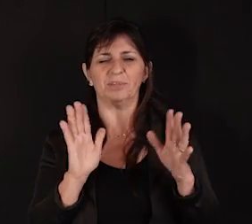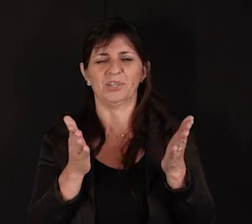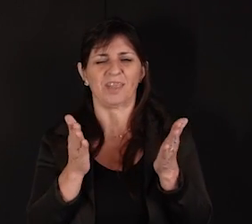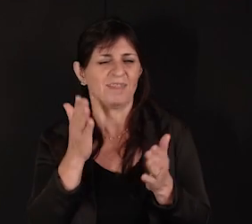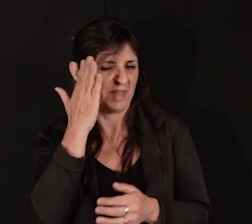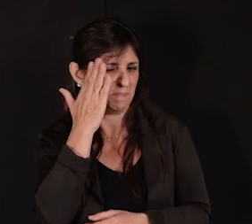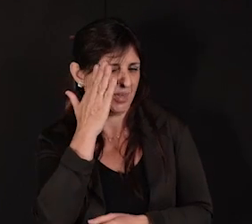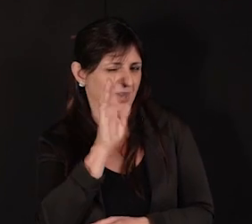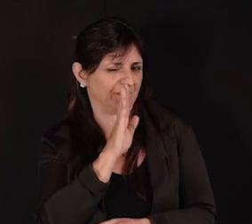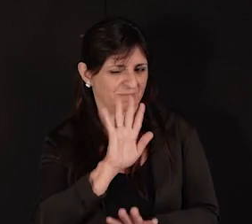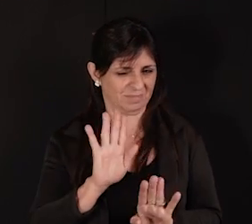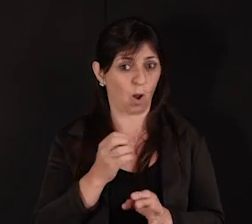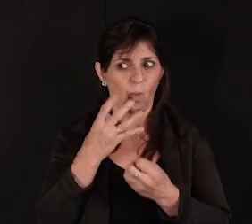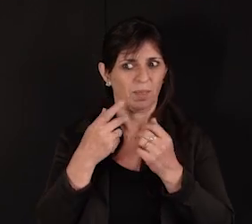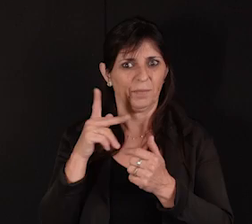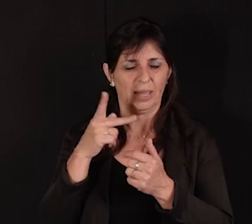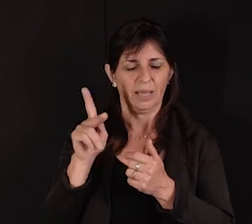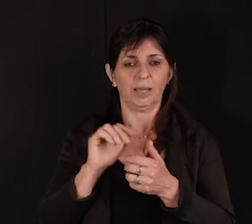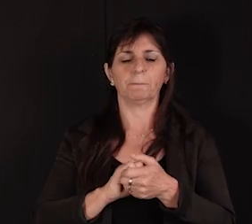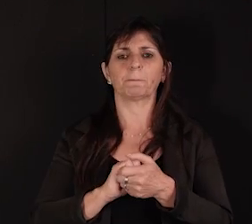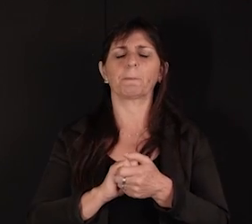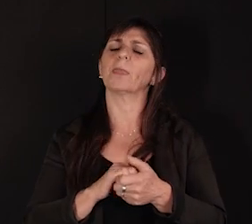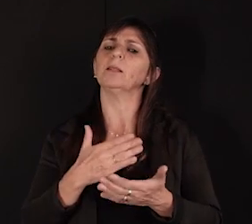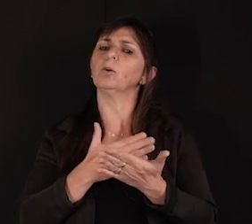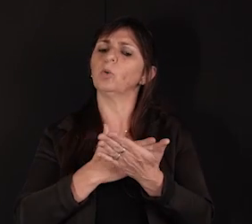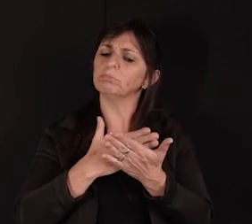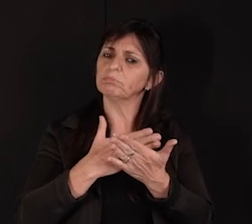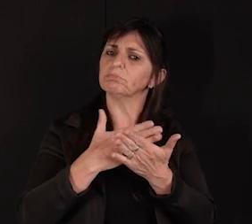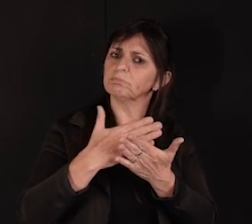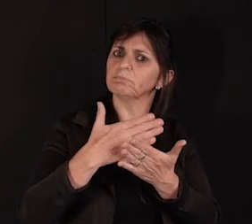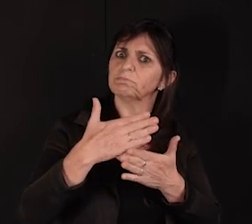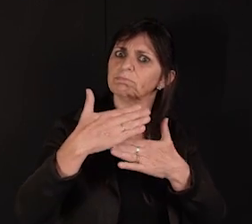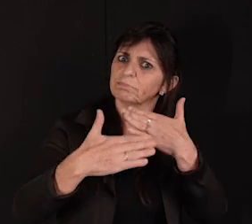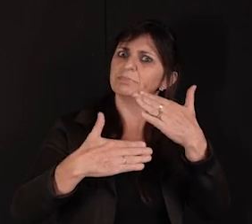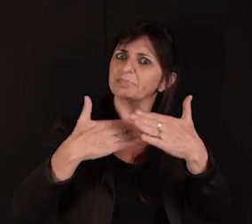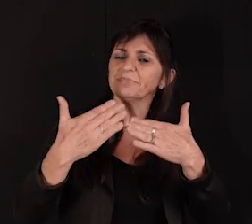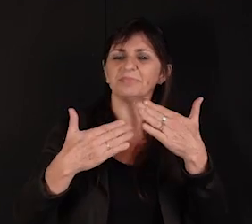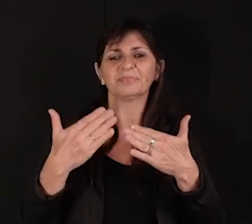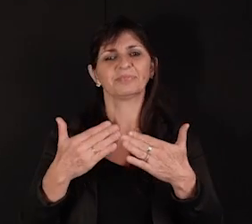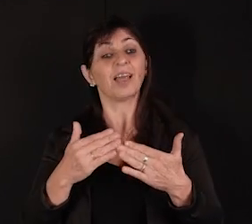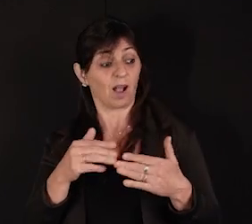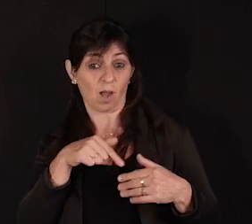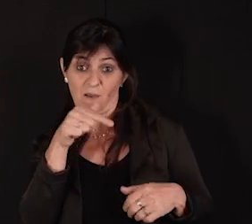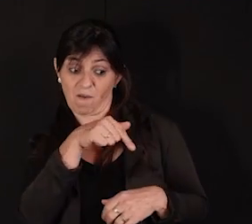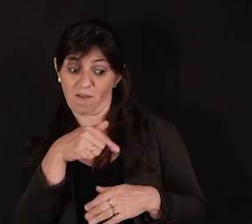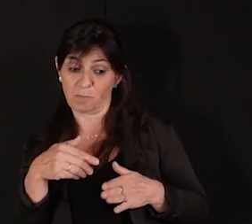né? Então, o meu início foi assim. Inclusive, a gaita está aqui do meu